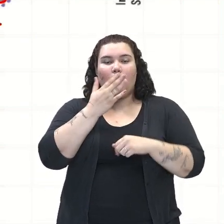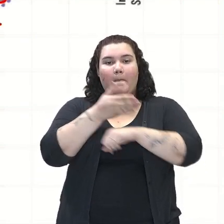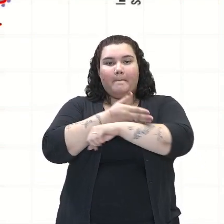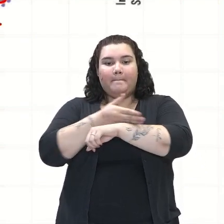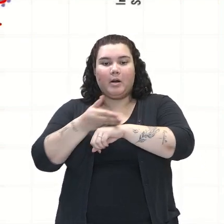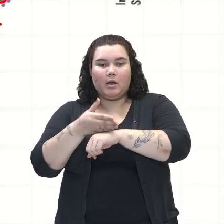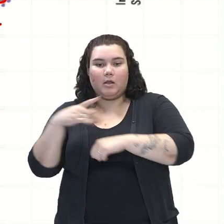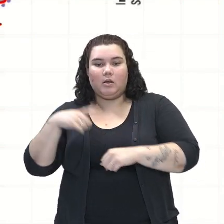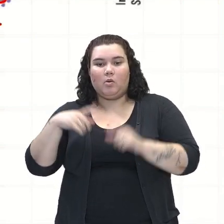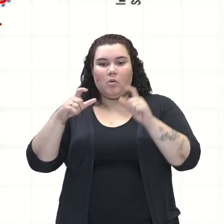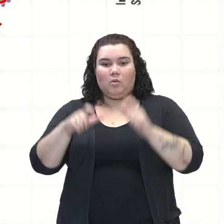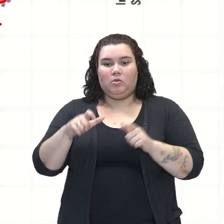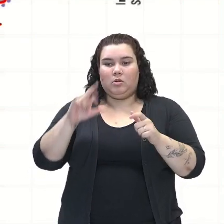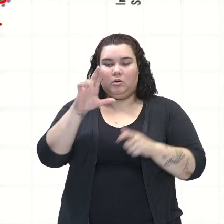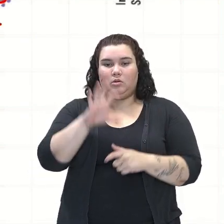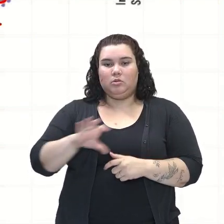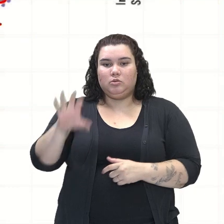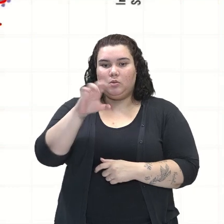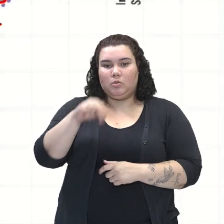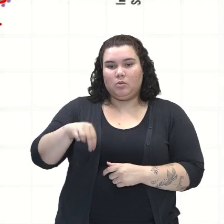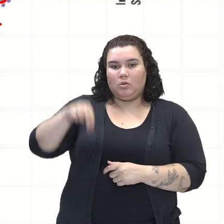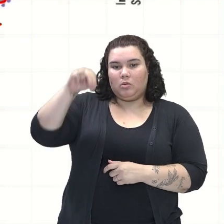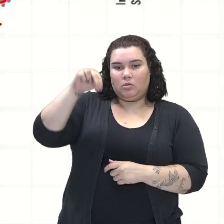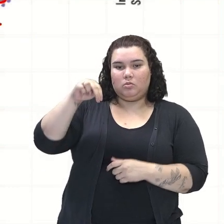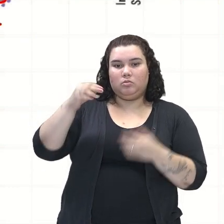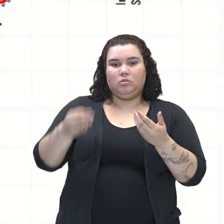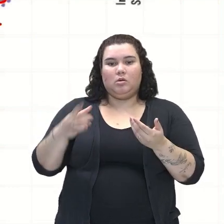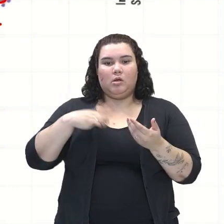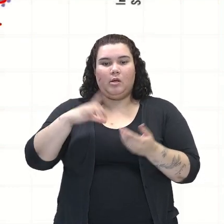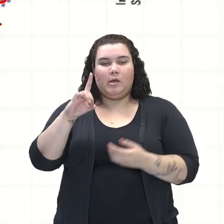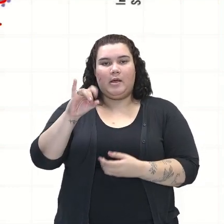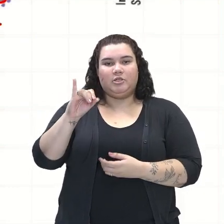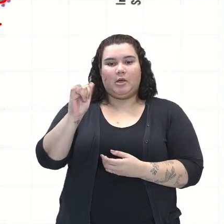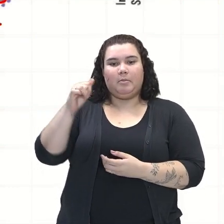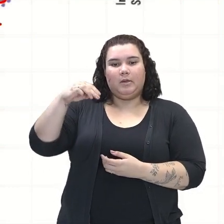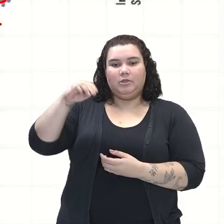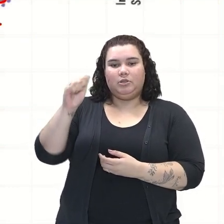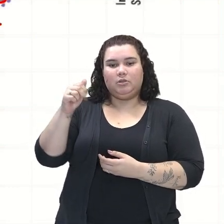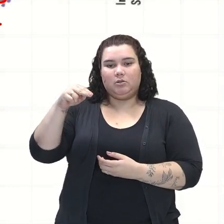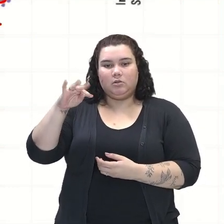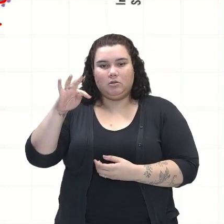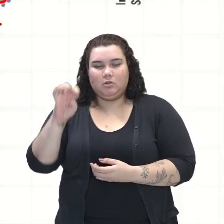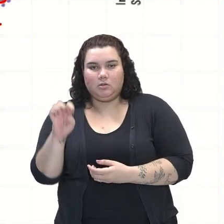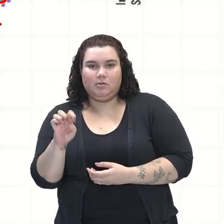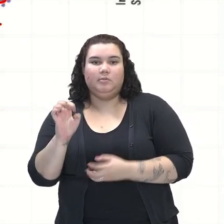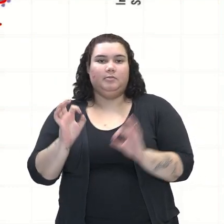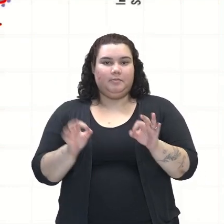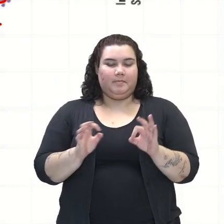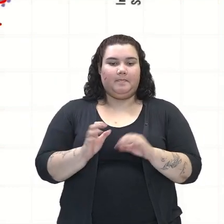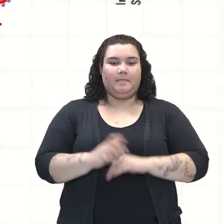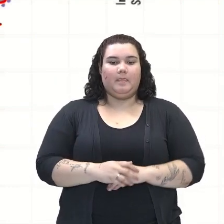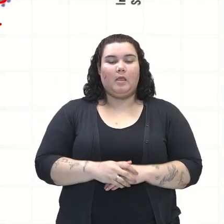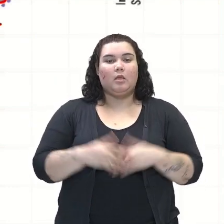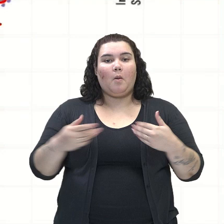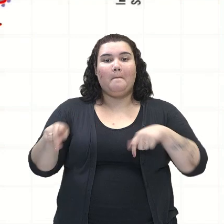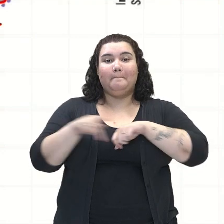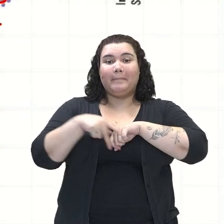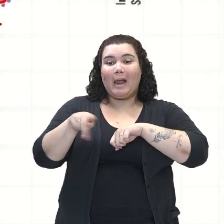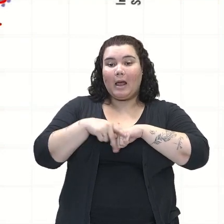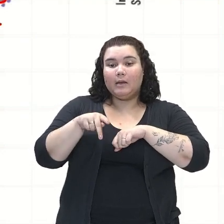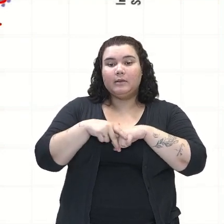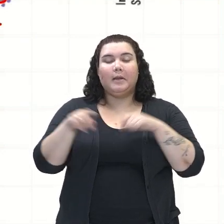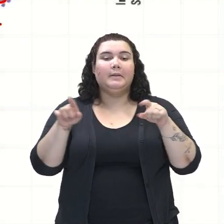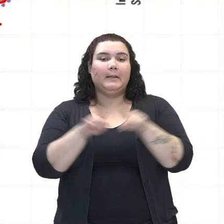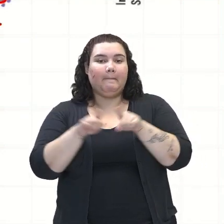aqui na região norte do país, em alguns pontos do território brasileiro, é importante destacar. E a prata, né, que é muito